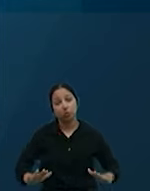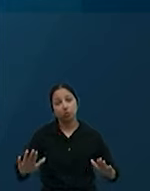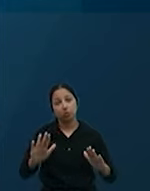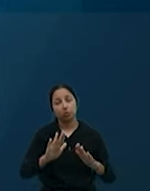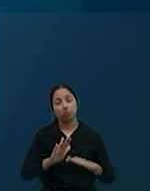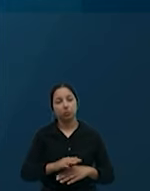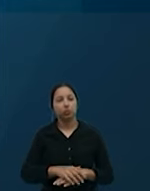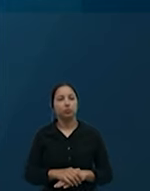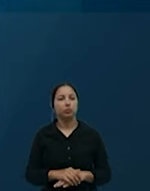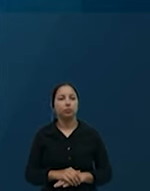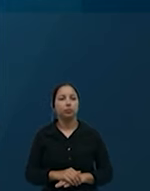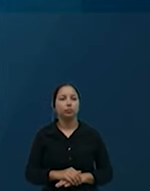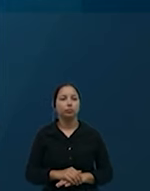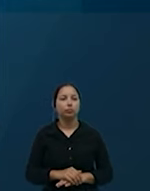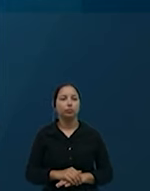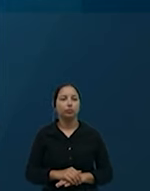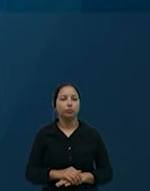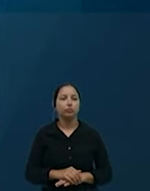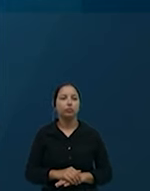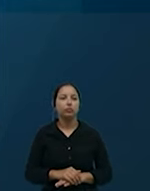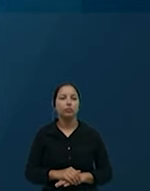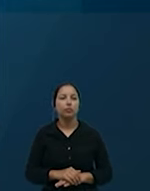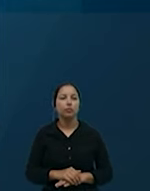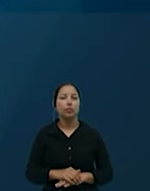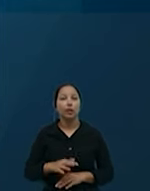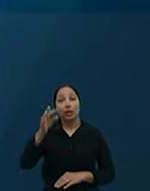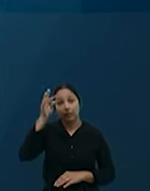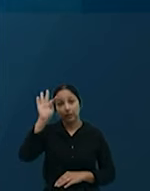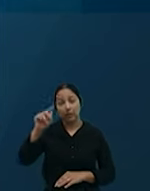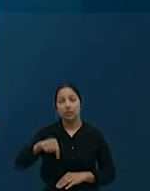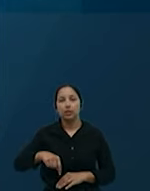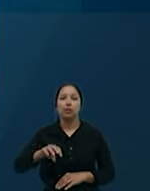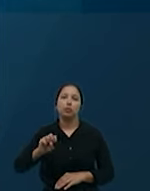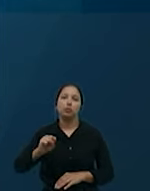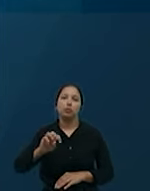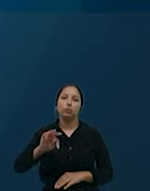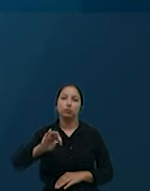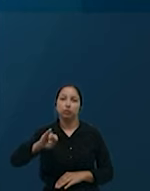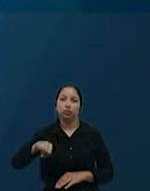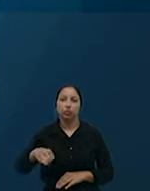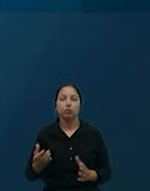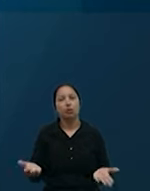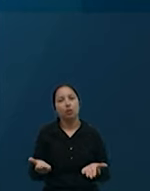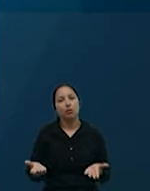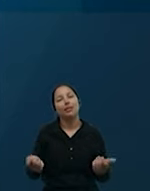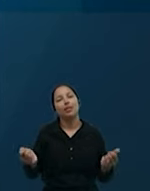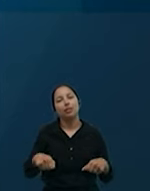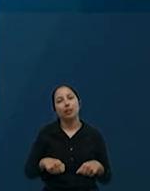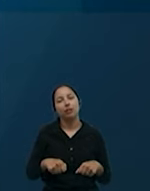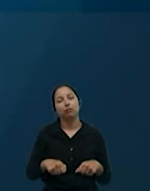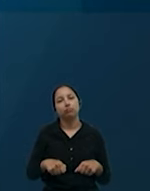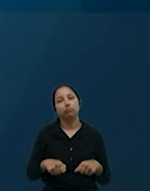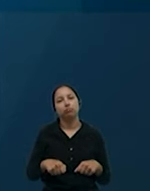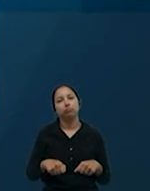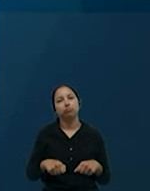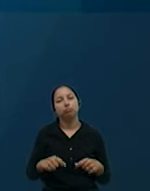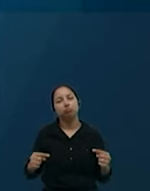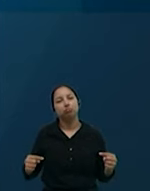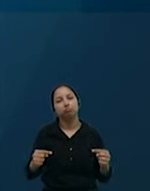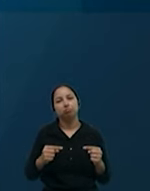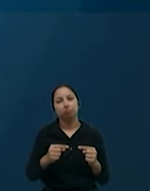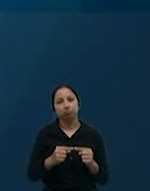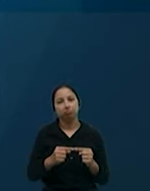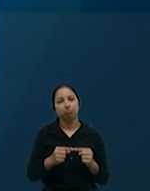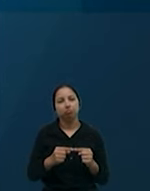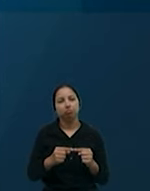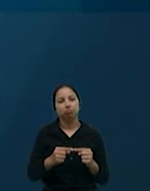que a tese firmada no STJ ela possa ser aplicada e deva ser aplicada com efeito